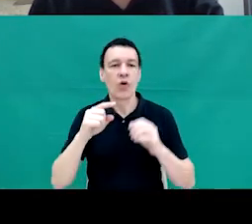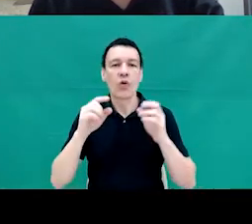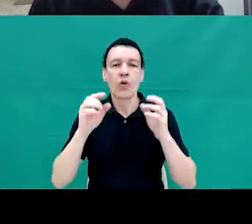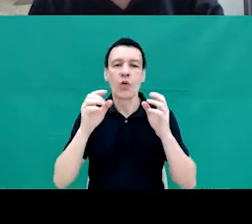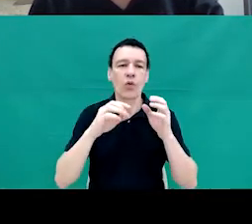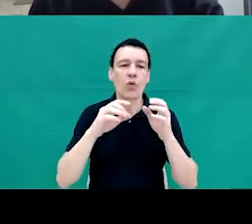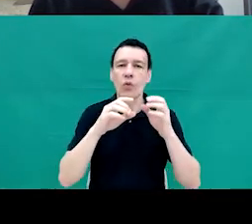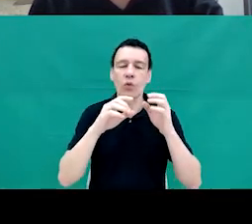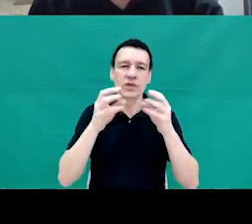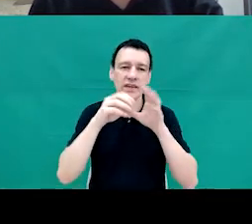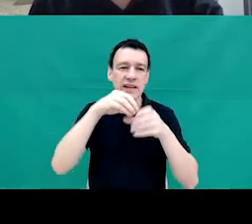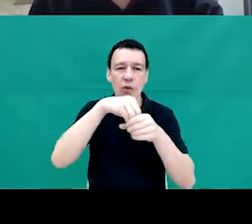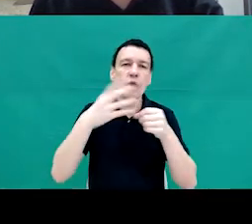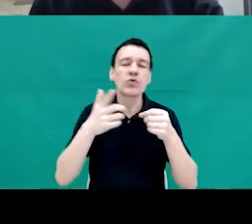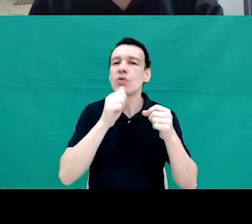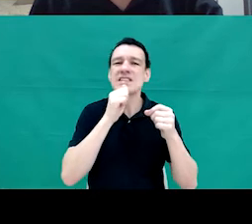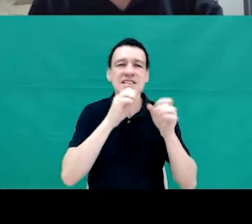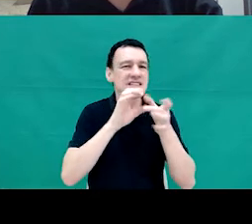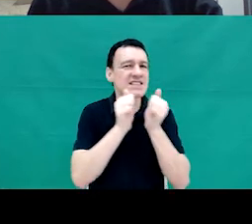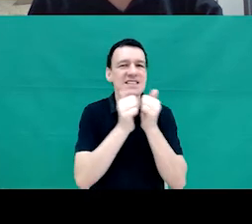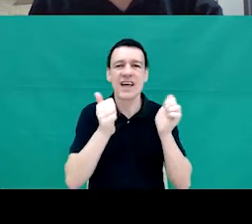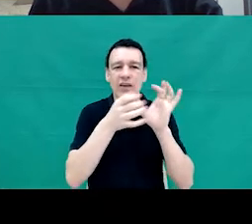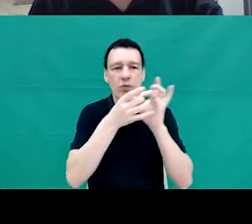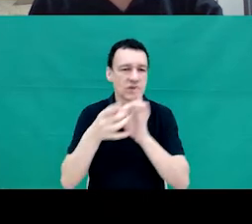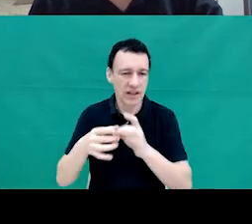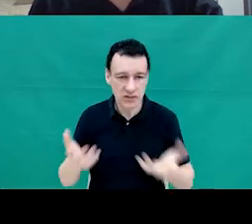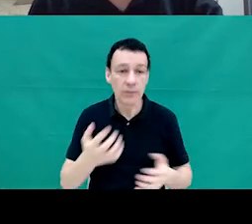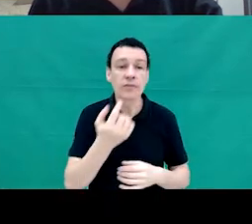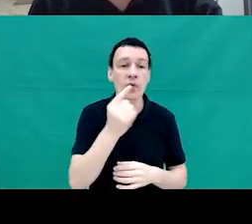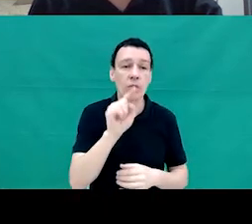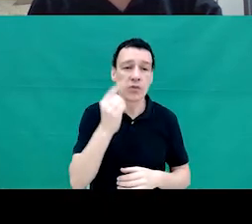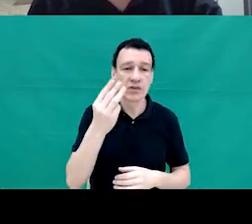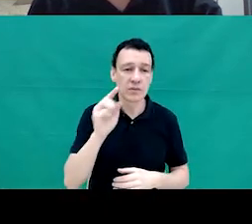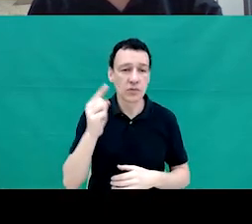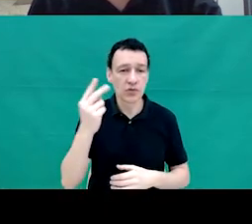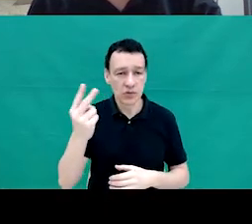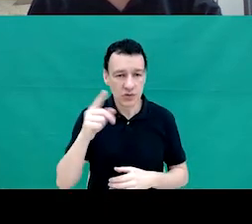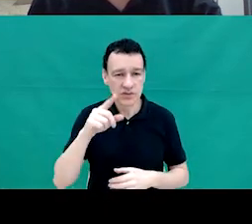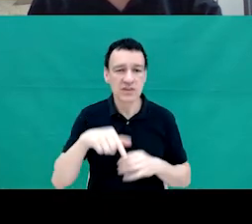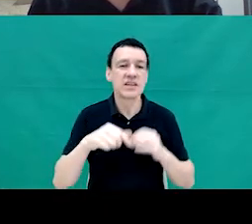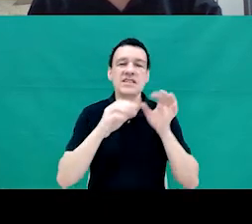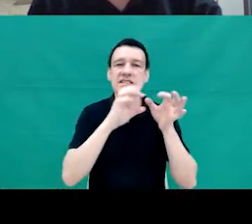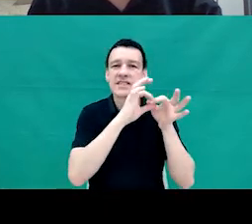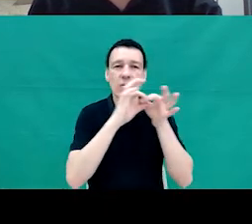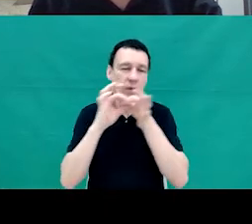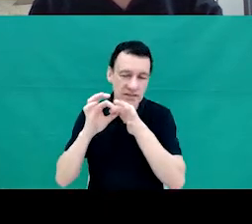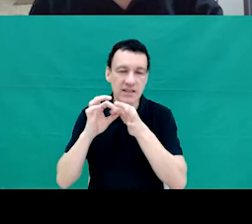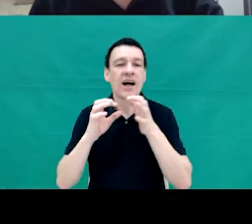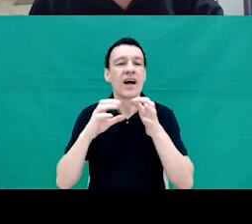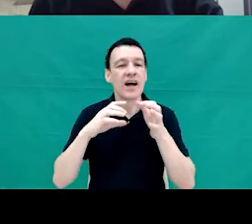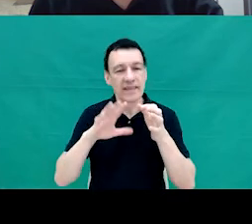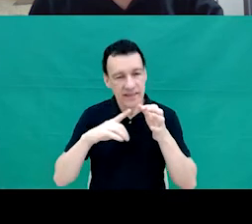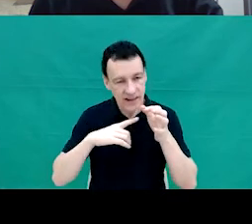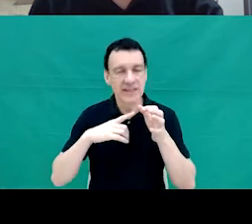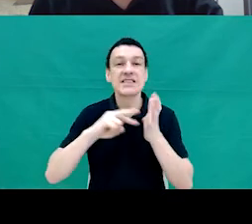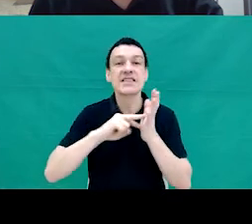e 2.4.3, ordem do foco. Essa heurística, ela traz a ideia de que uma aplicação muito